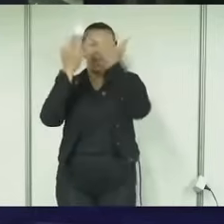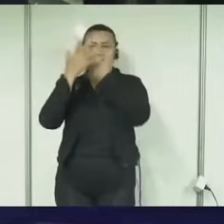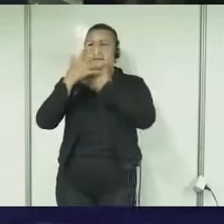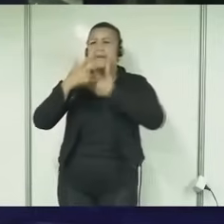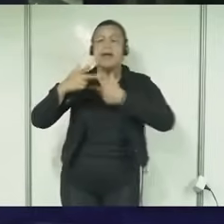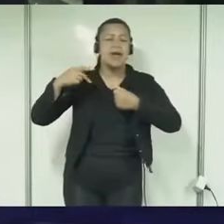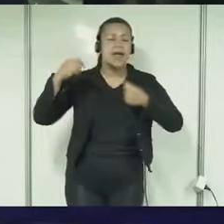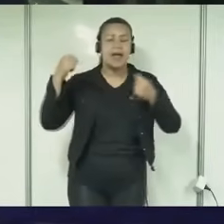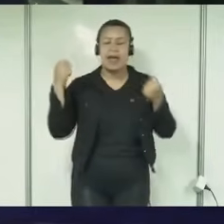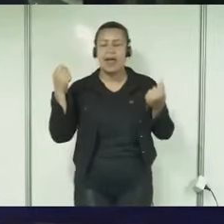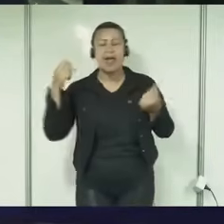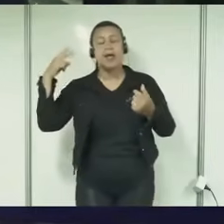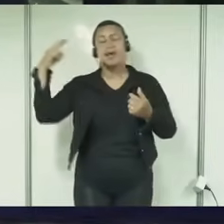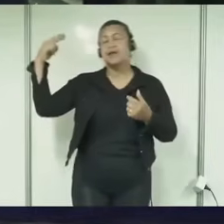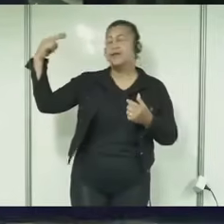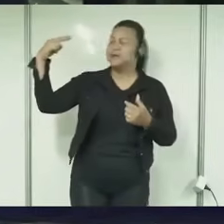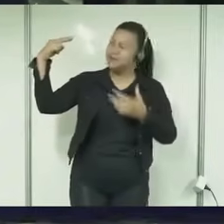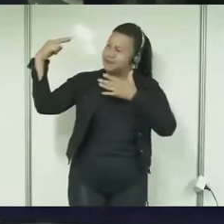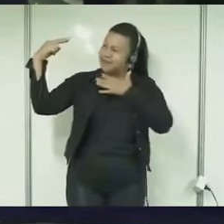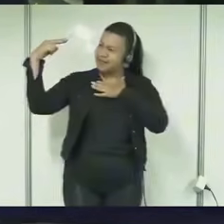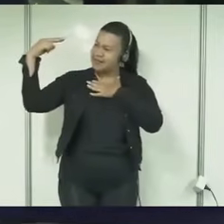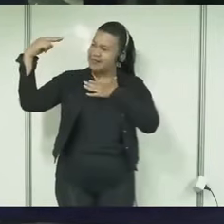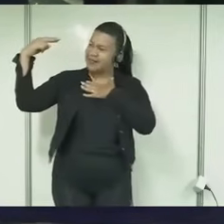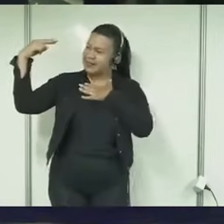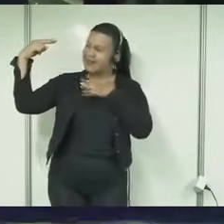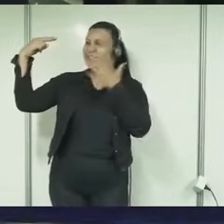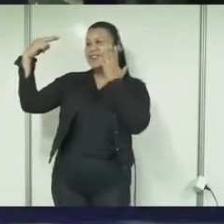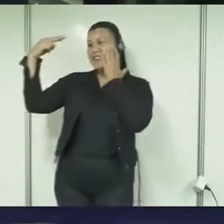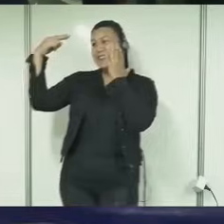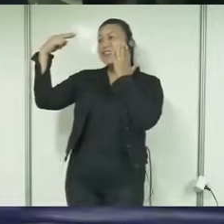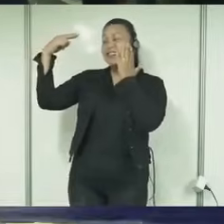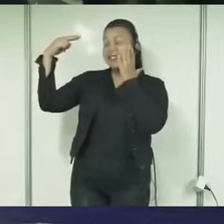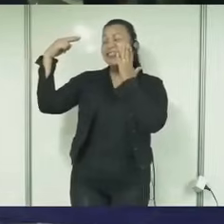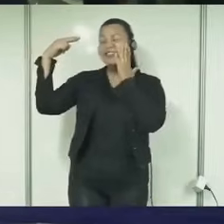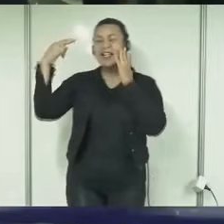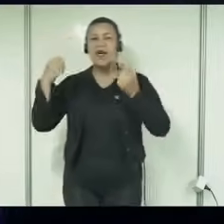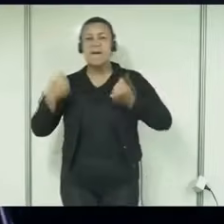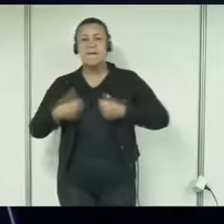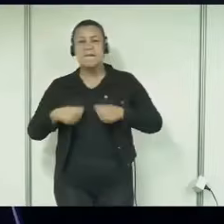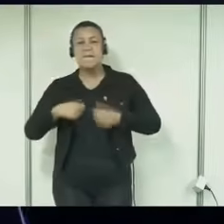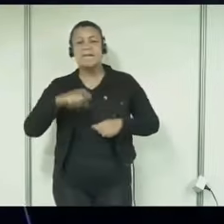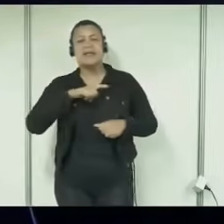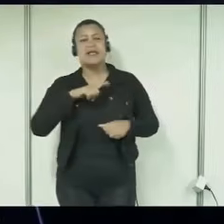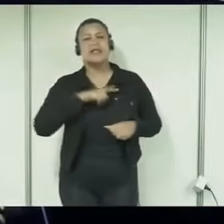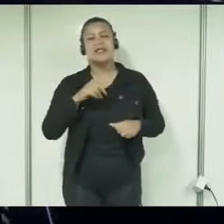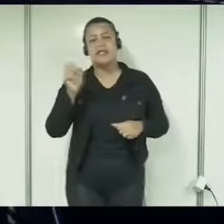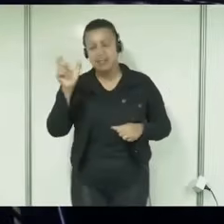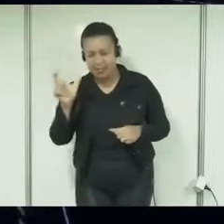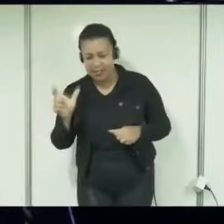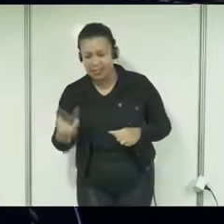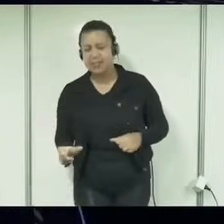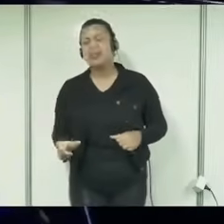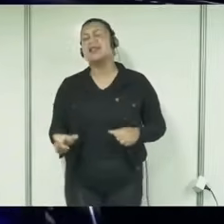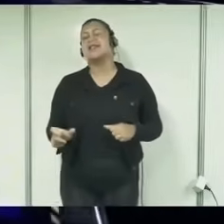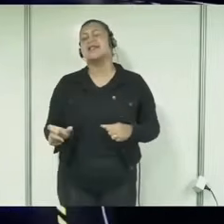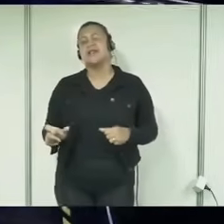sabe viver. Sempre é preciso ter alguém para amar. Viva o